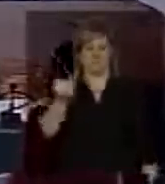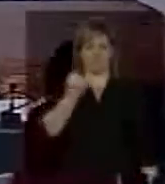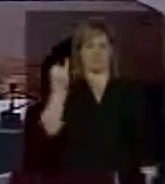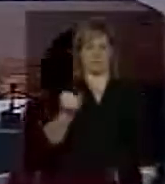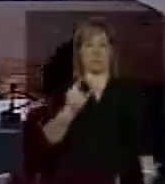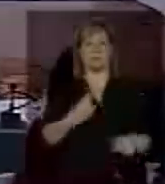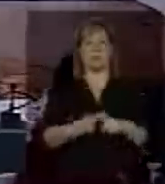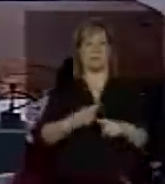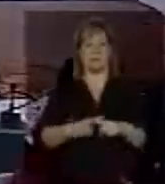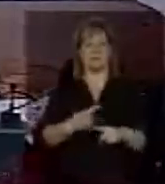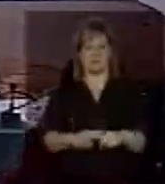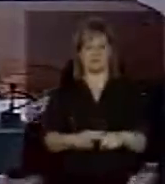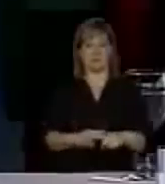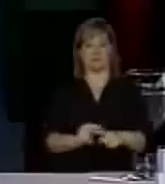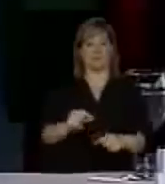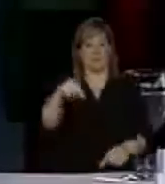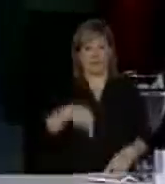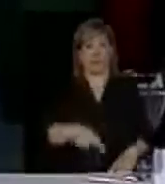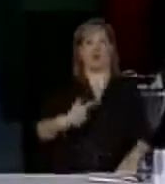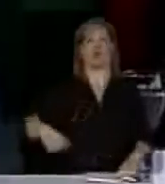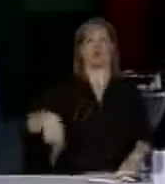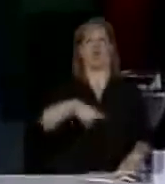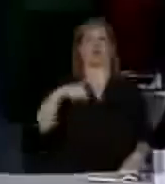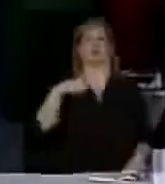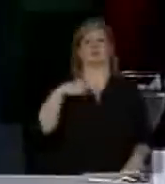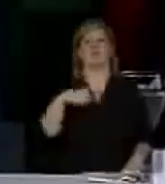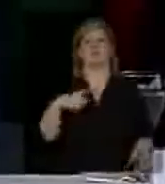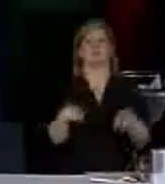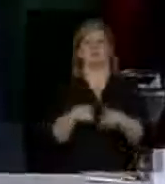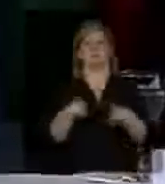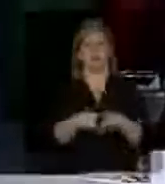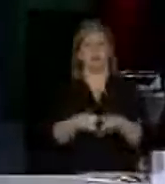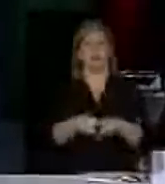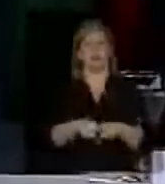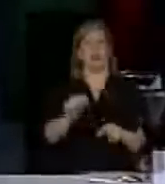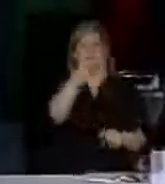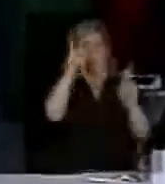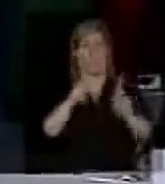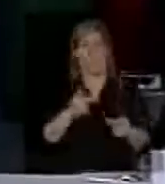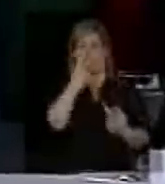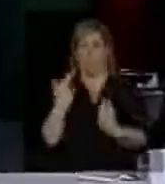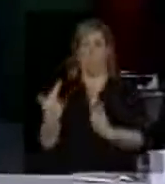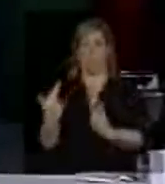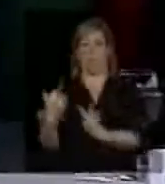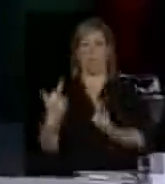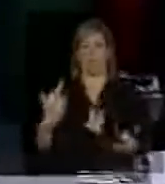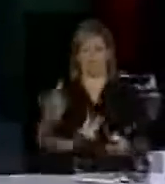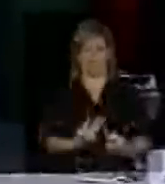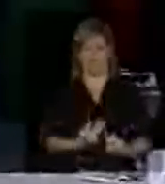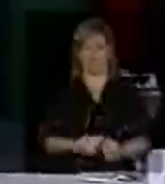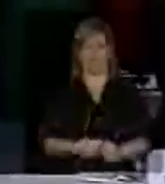importante porque nele nós encontramos também um pouco com nós